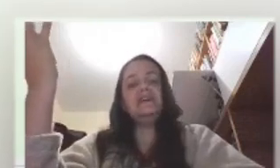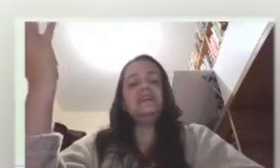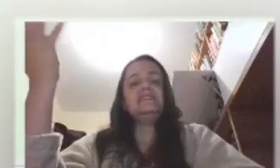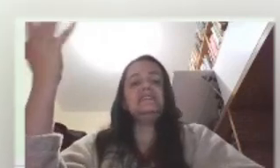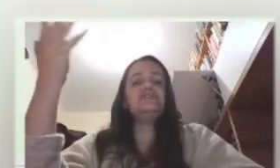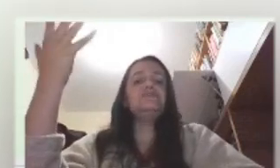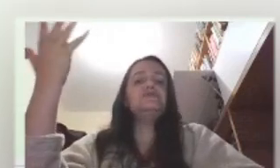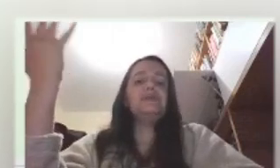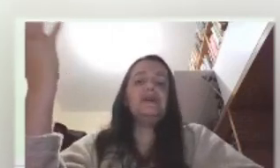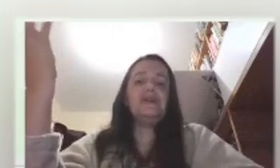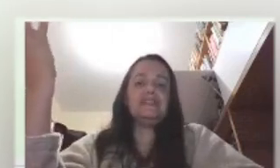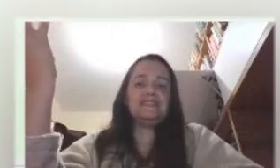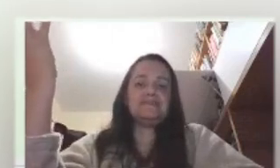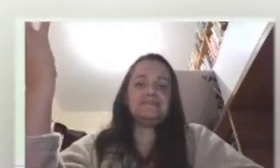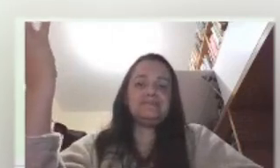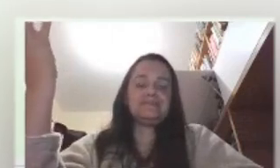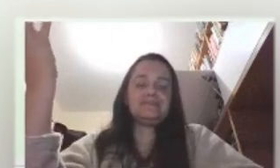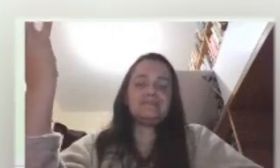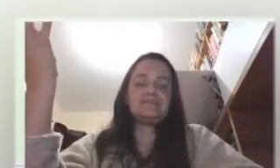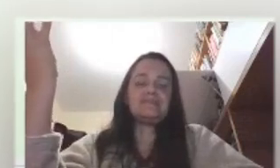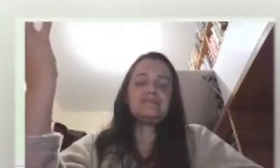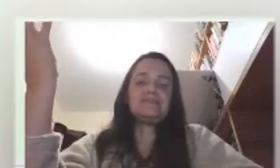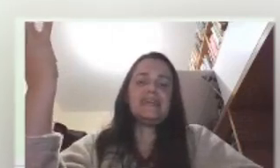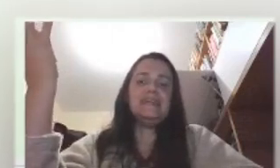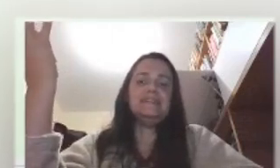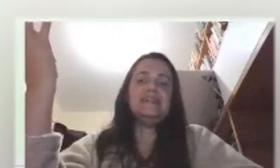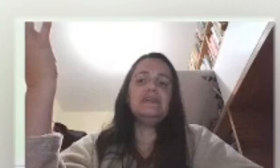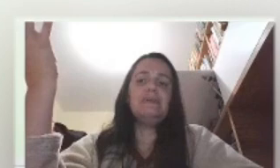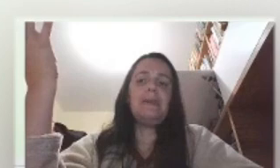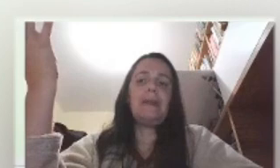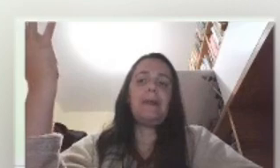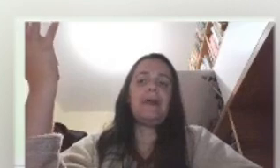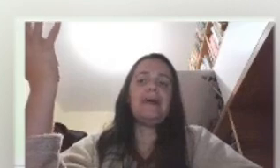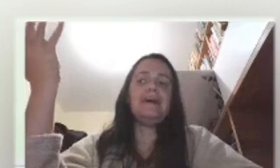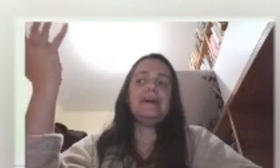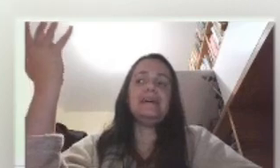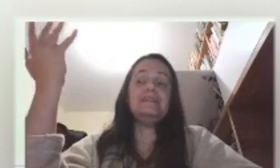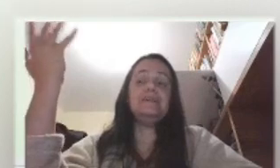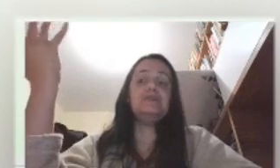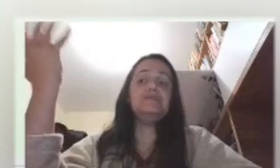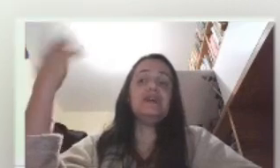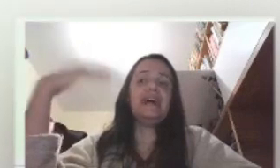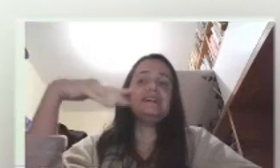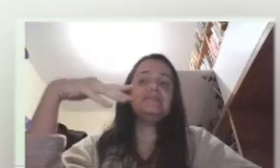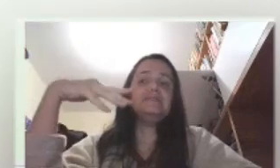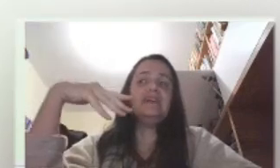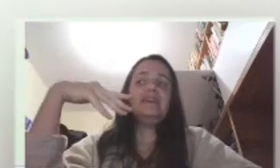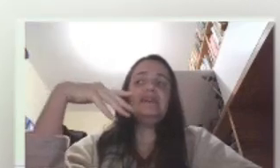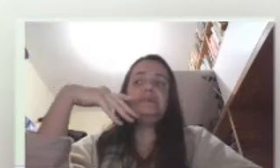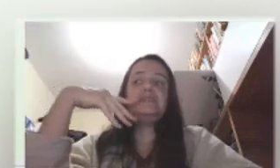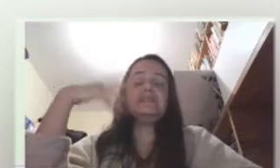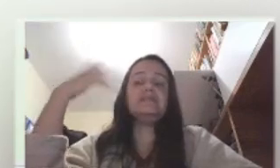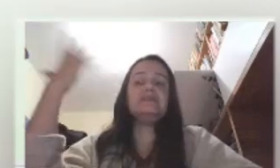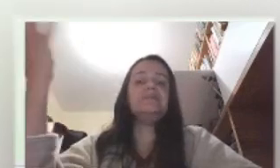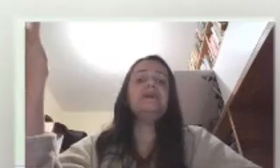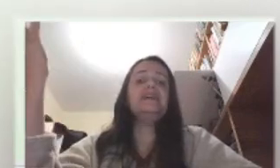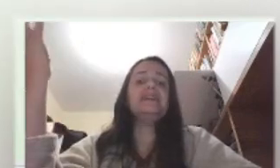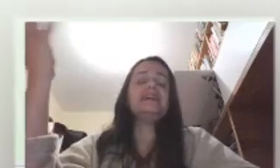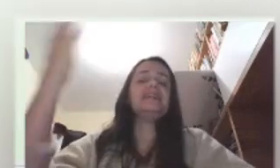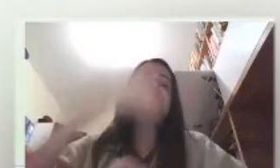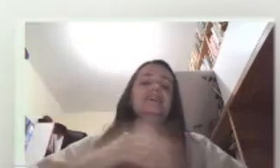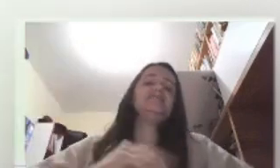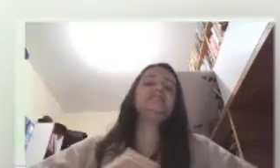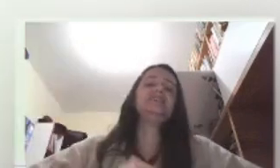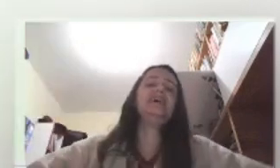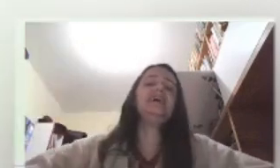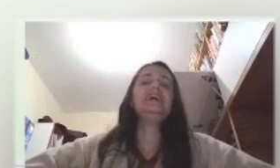parto sejam muito maiores. Então, eu lembro de um caso, por exemplo, da minha mãe, né?